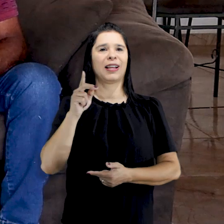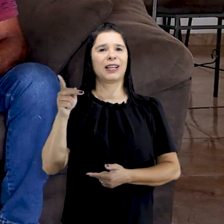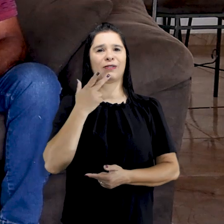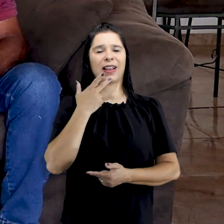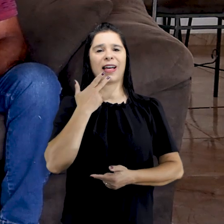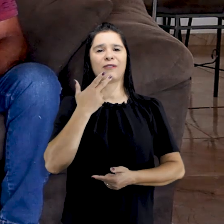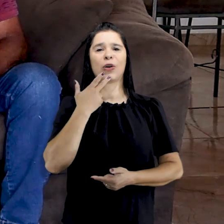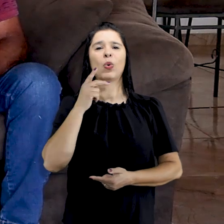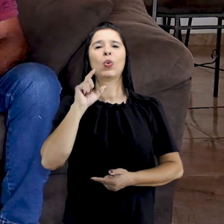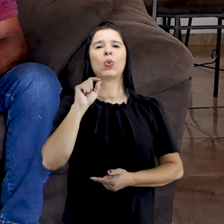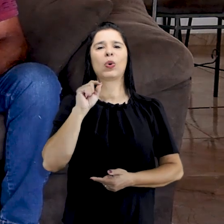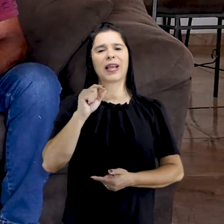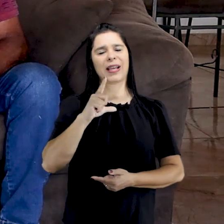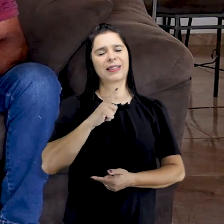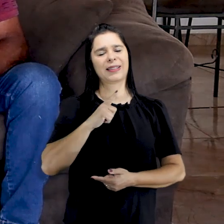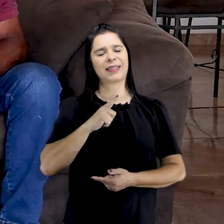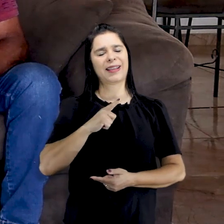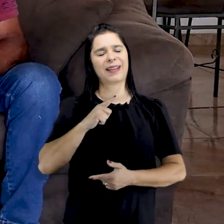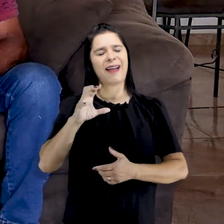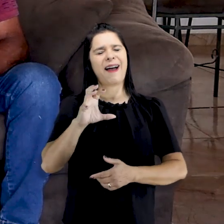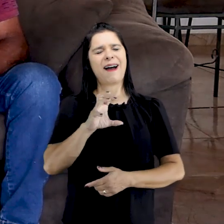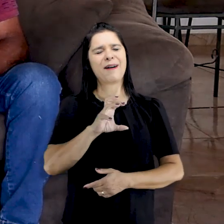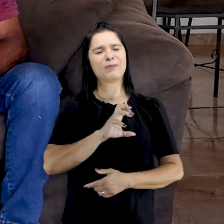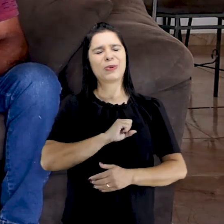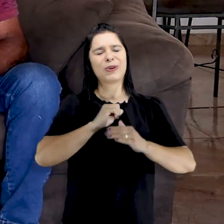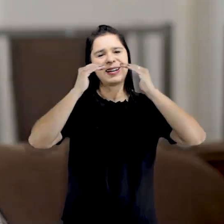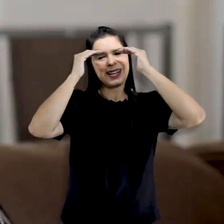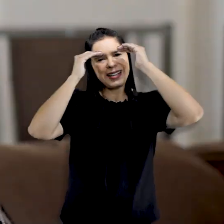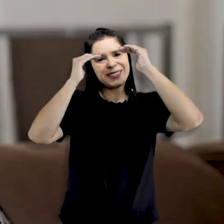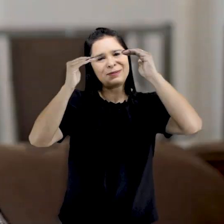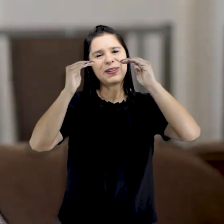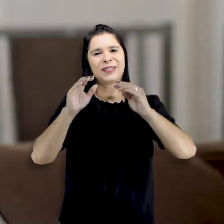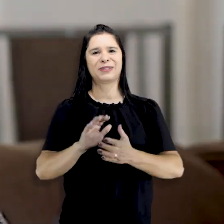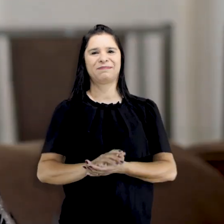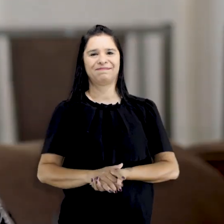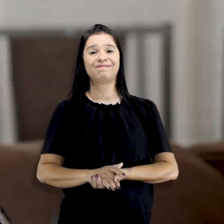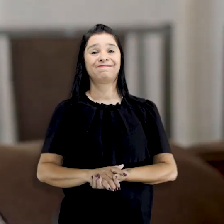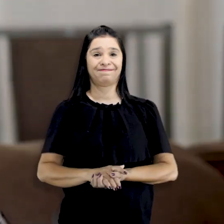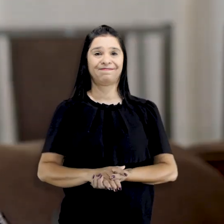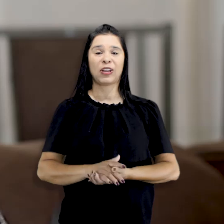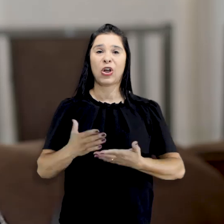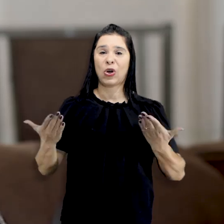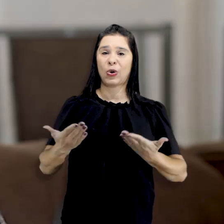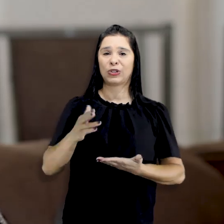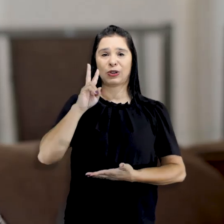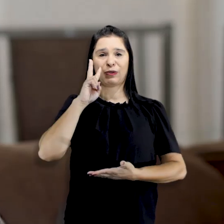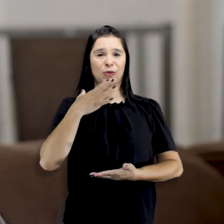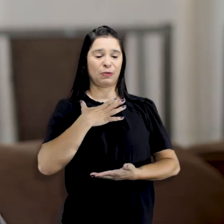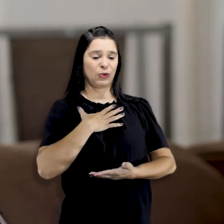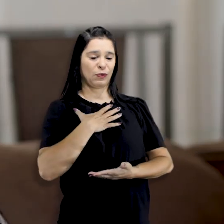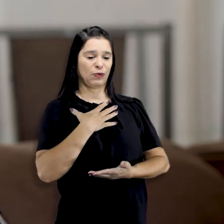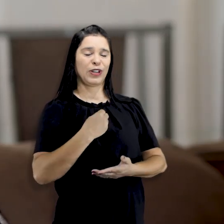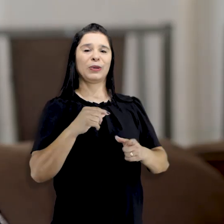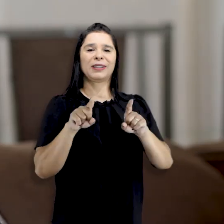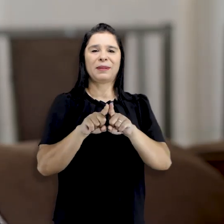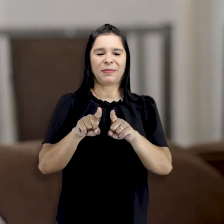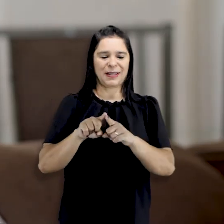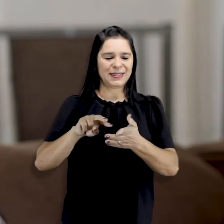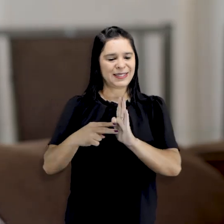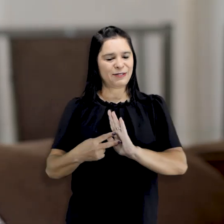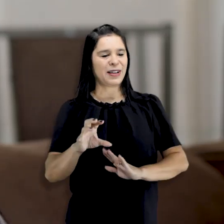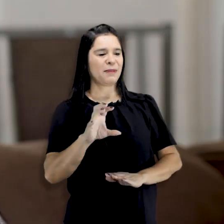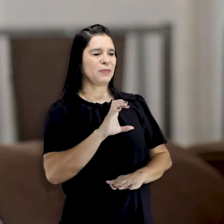amor, muito respeito. Então assim, hoje eu vejo meus filhos também é amor, né? Então